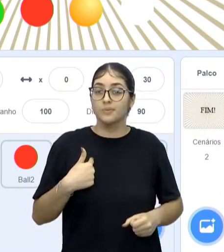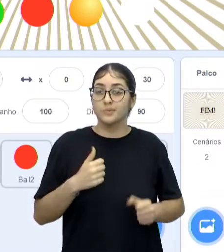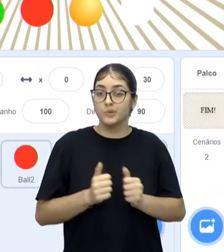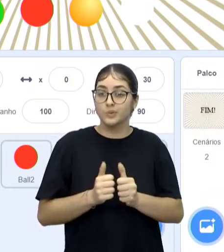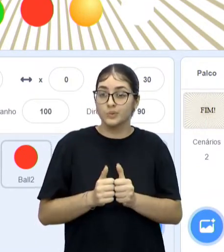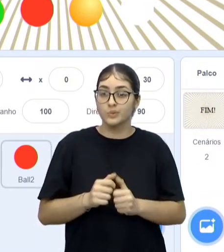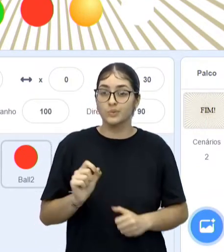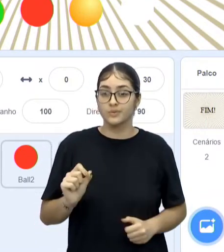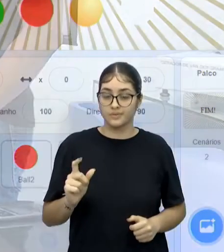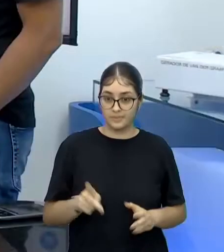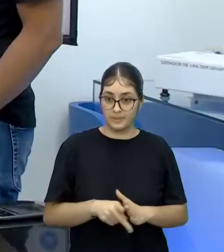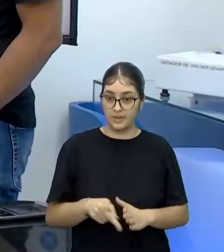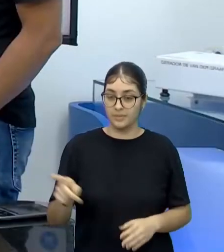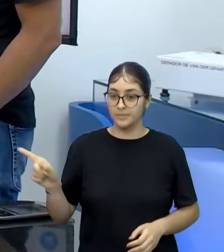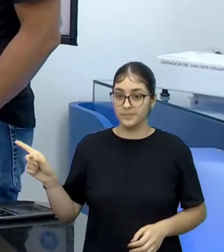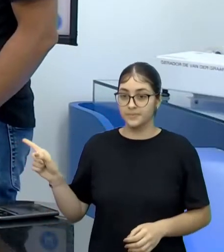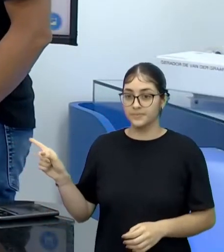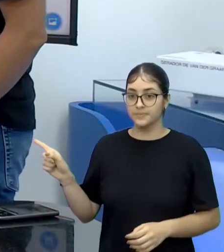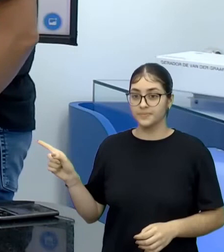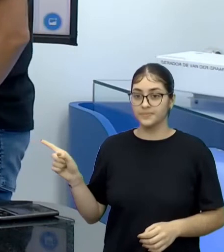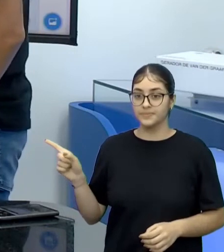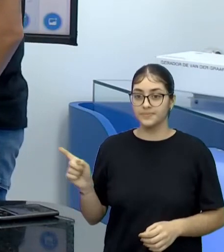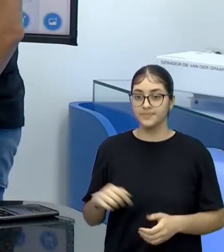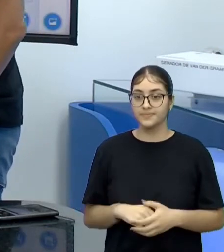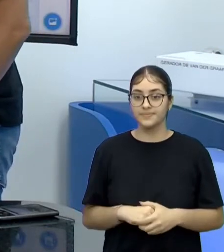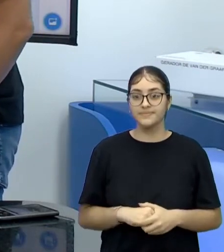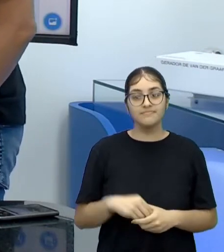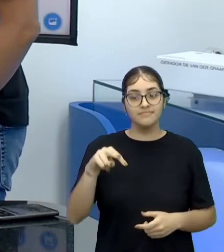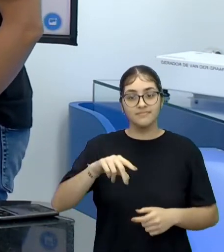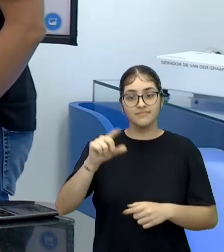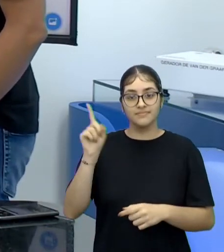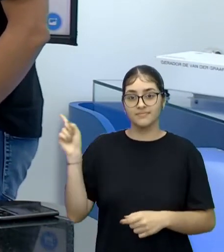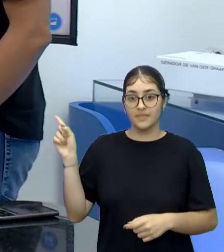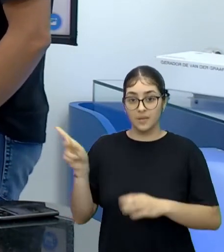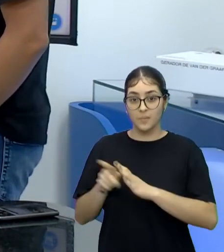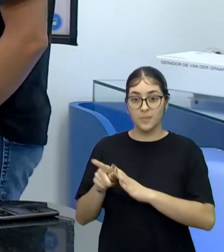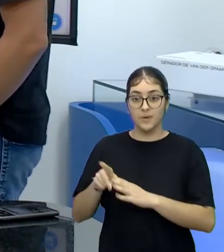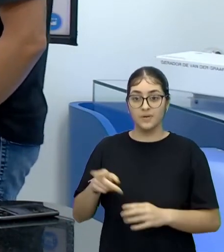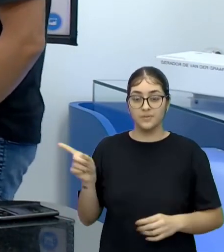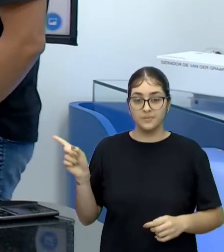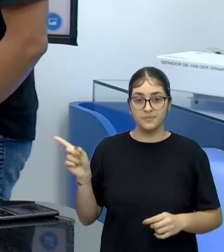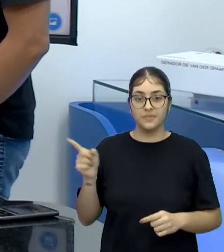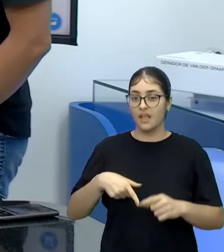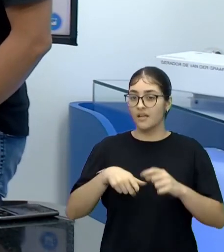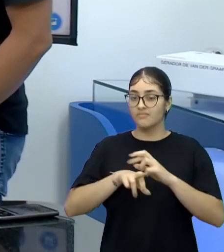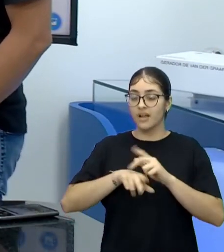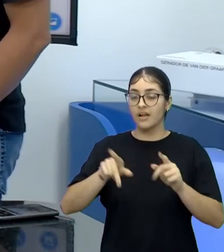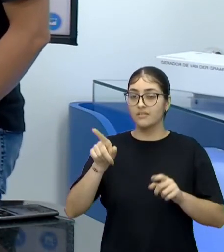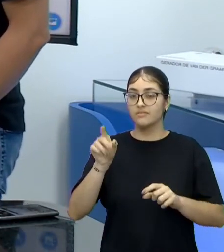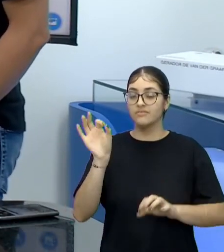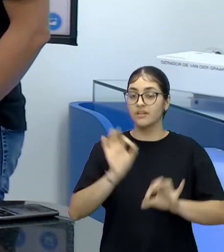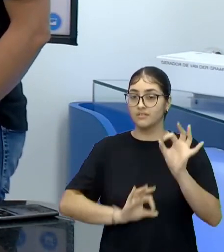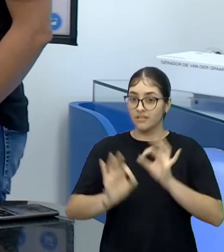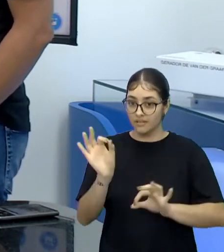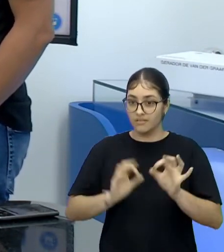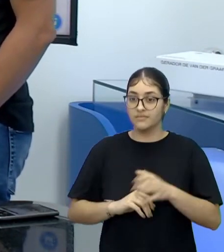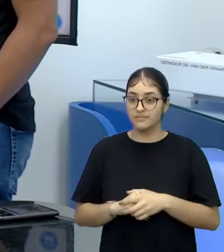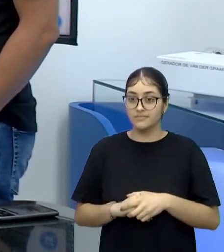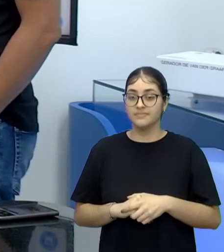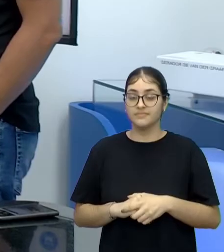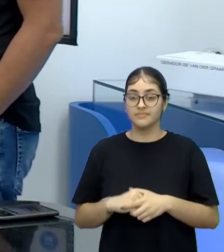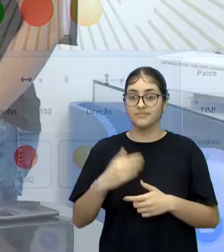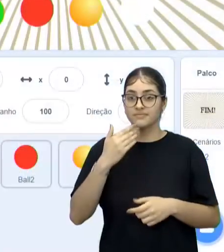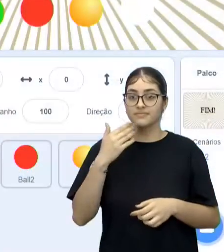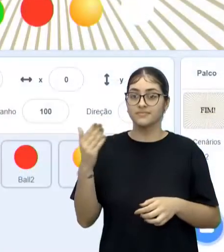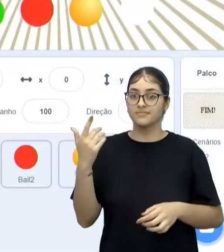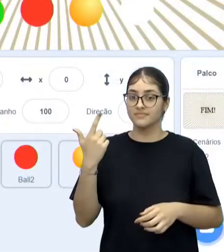aqui, ó. Volta aqui de novo pra mim, produção. Aqui, ó, tá vendo esse bloquinho aqui, gente? Ó, tem um monte de comando aqui, tá? Vamos lá, agora eu vou pedir pra